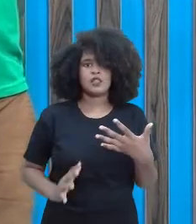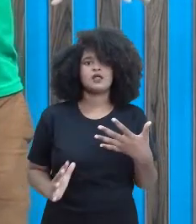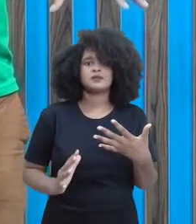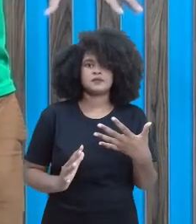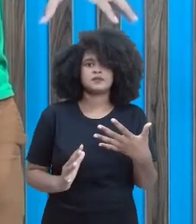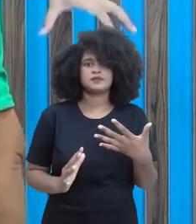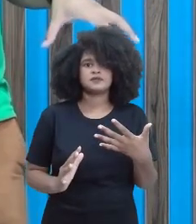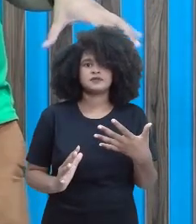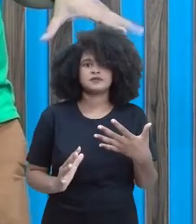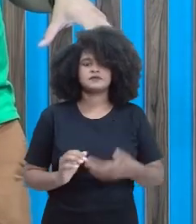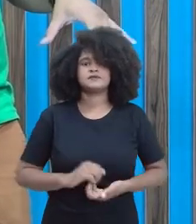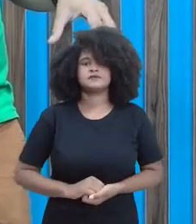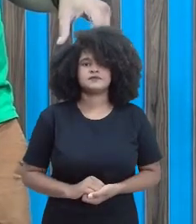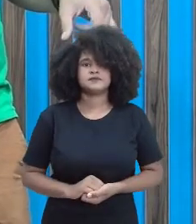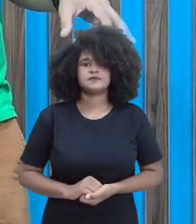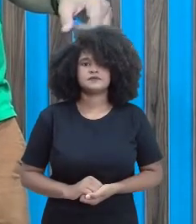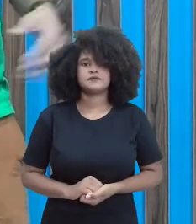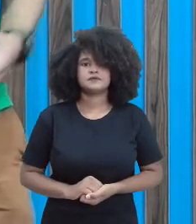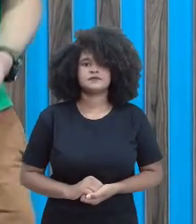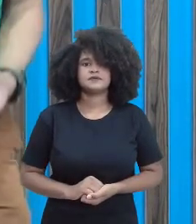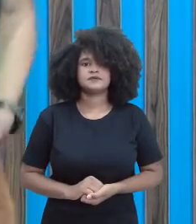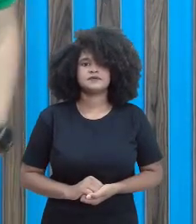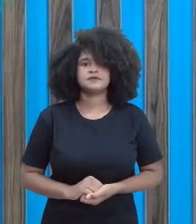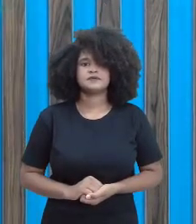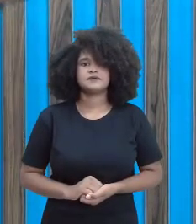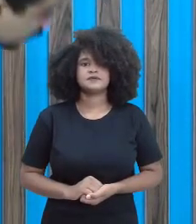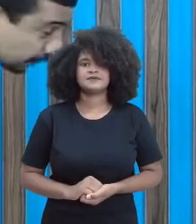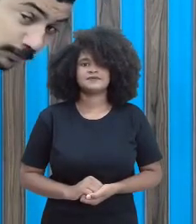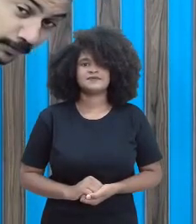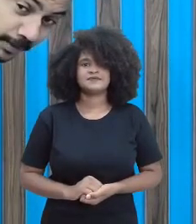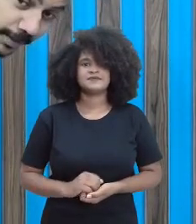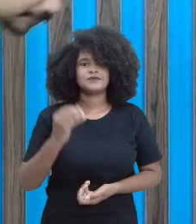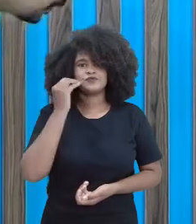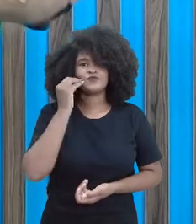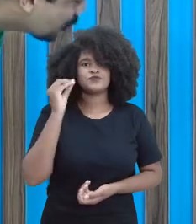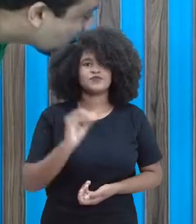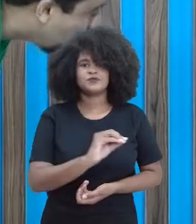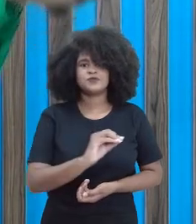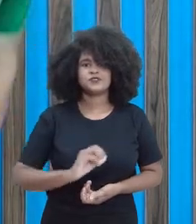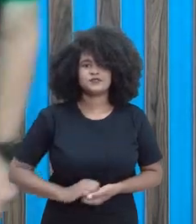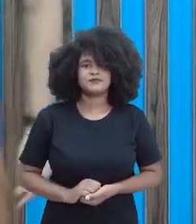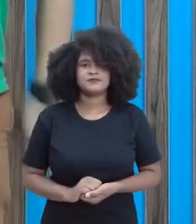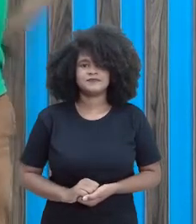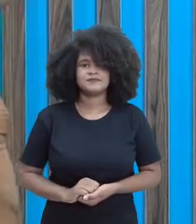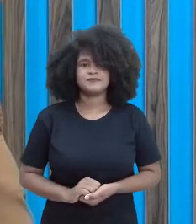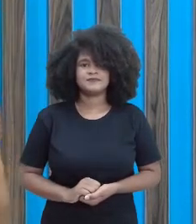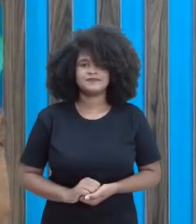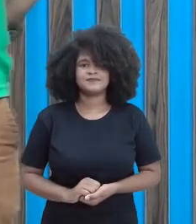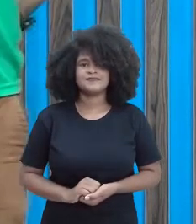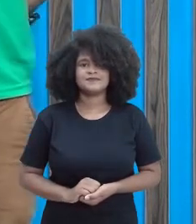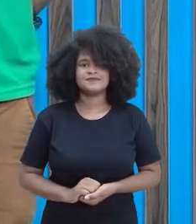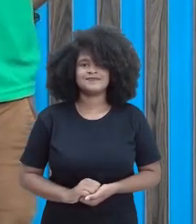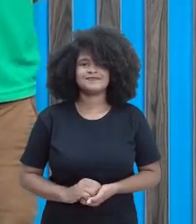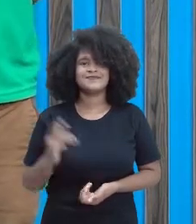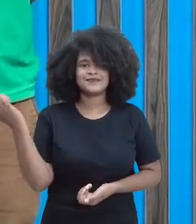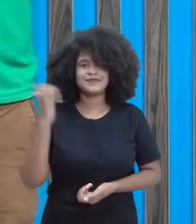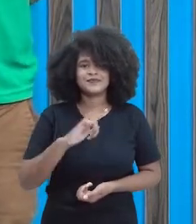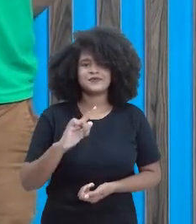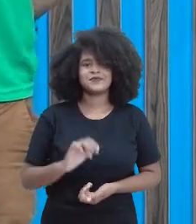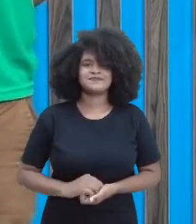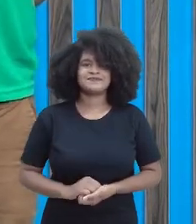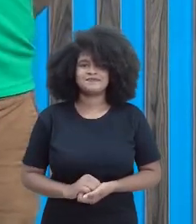Consigo pegar aqui, ó. Linda. Deixa eu dar um beijo nela aqui. Consigo acertar. Consegui dar um cheirinho em